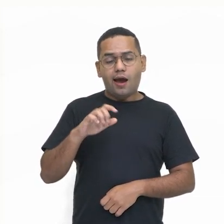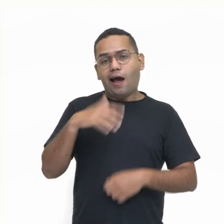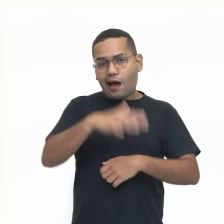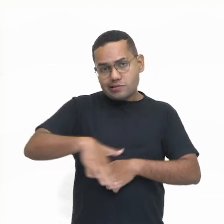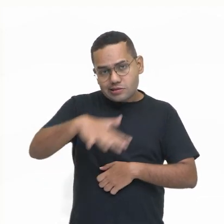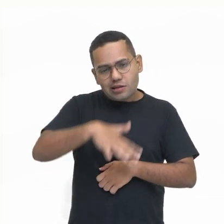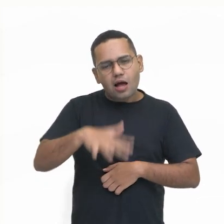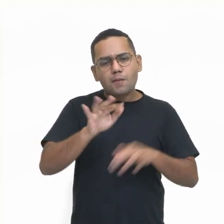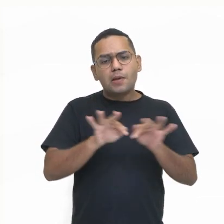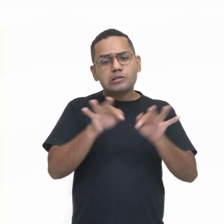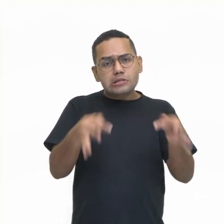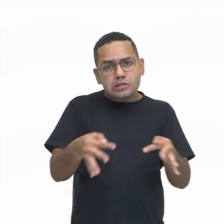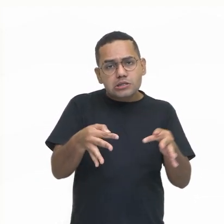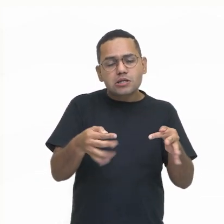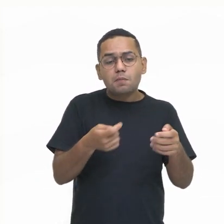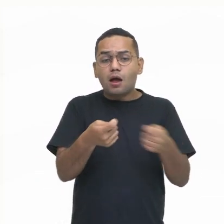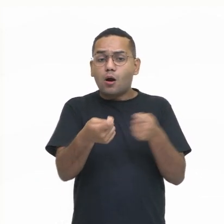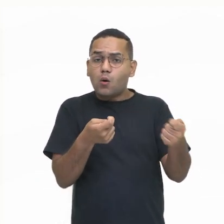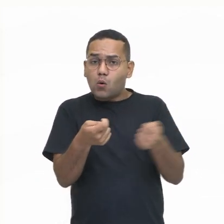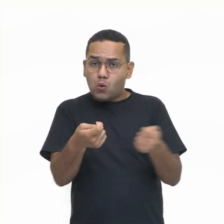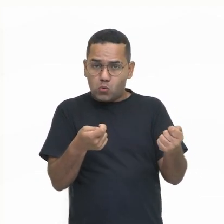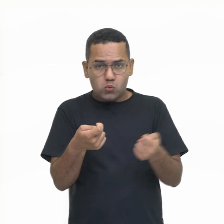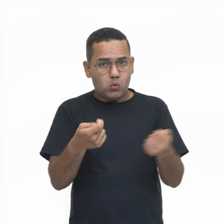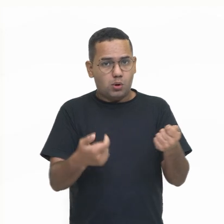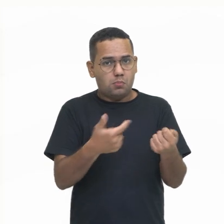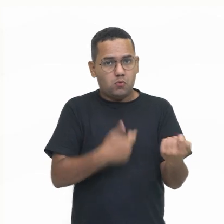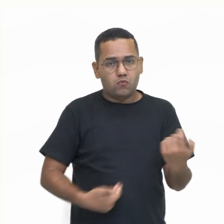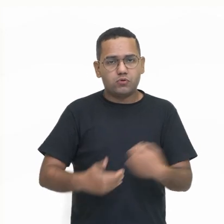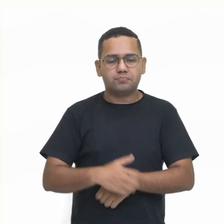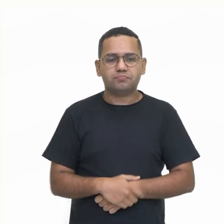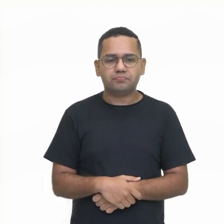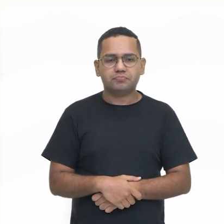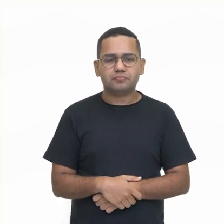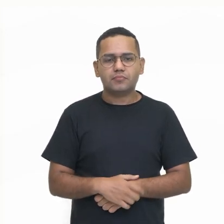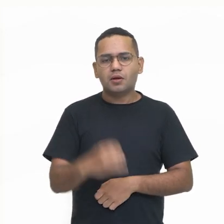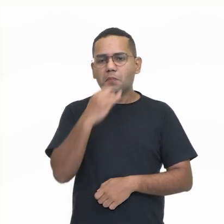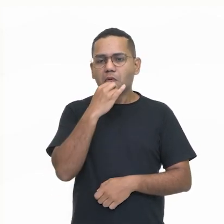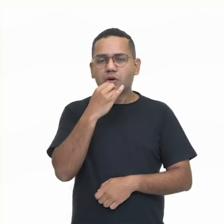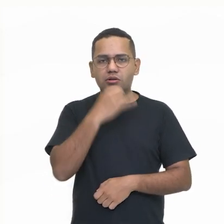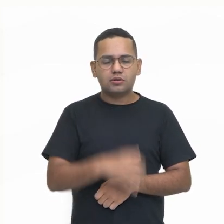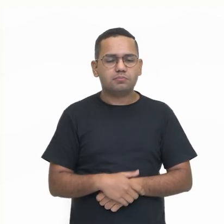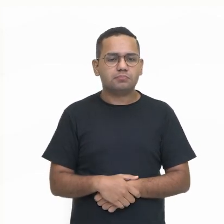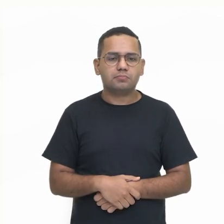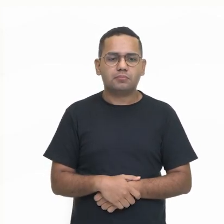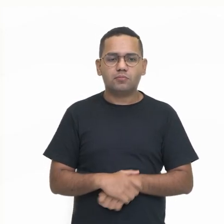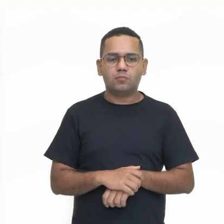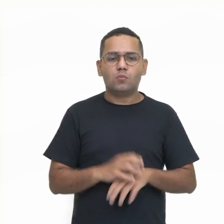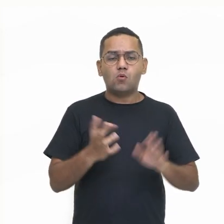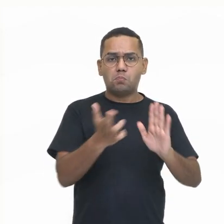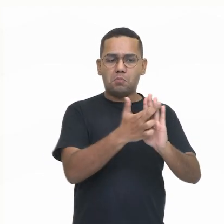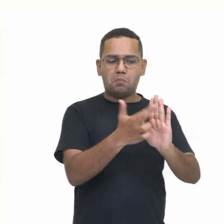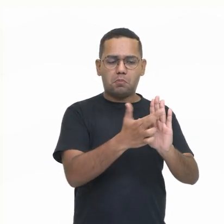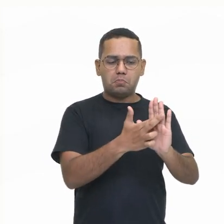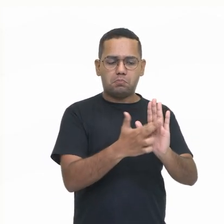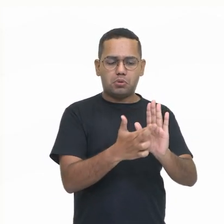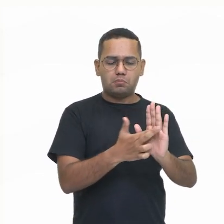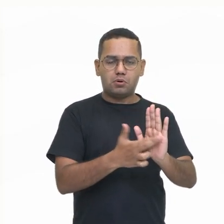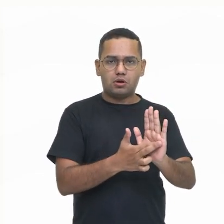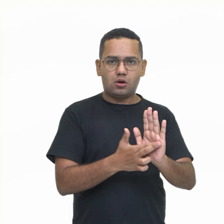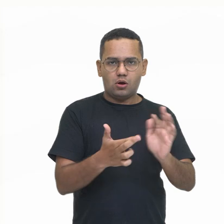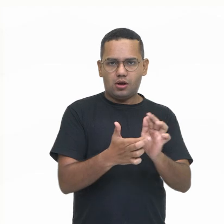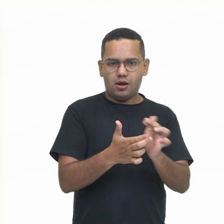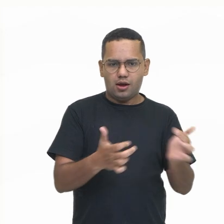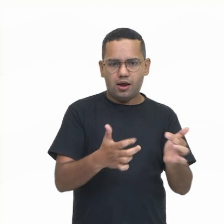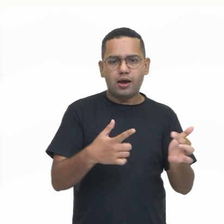Porque, segundo Foucault, tá, a instituição de normas decorre, sobretudo, do modelo